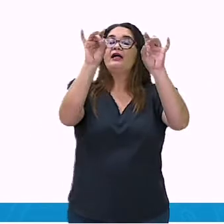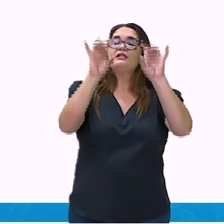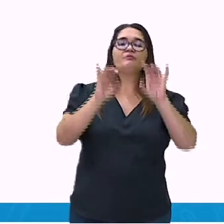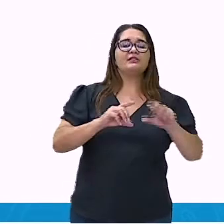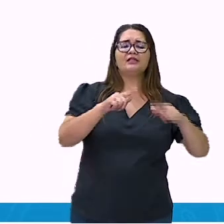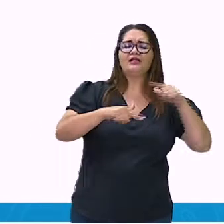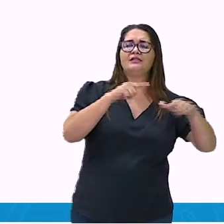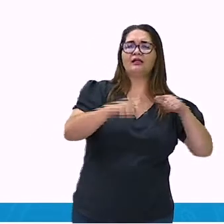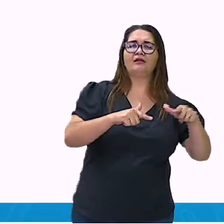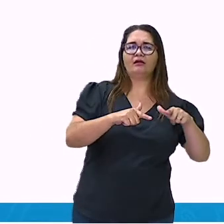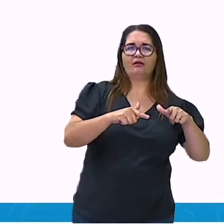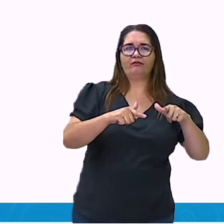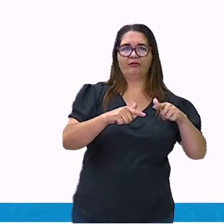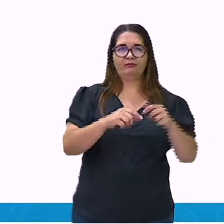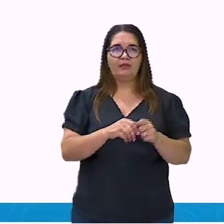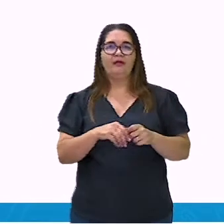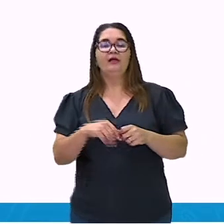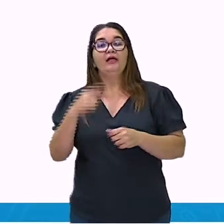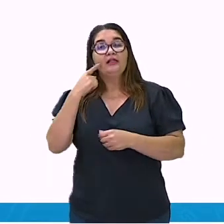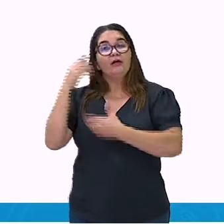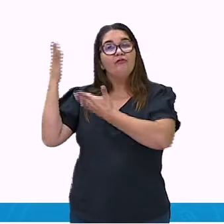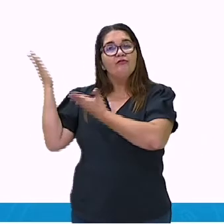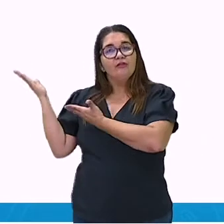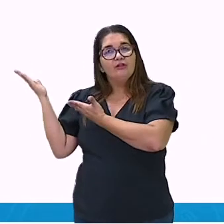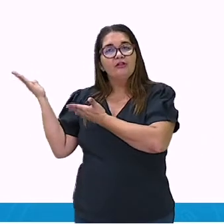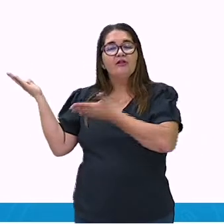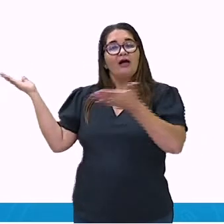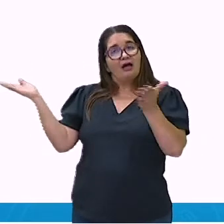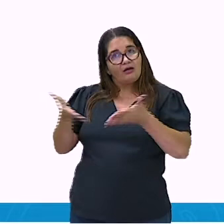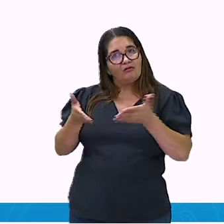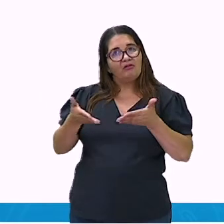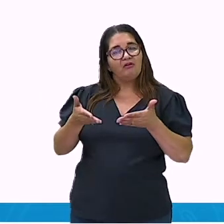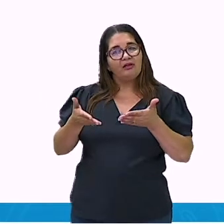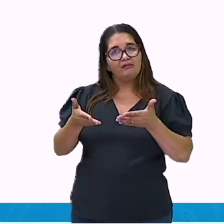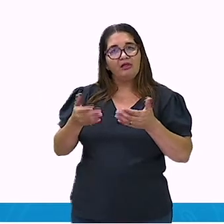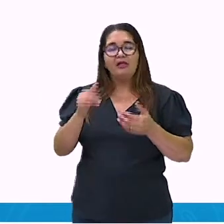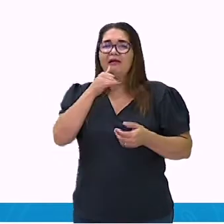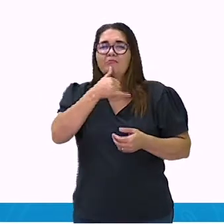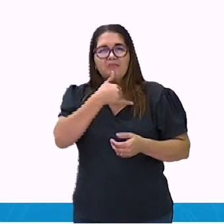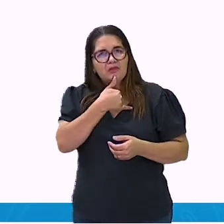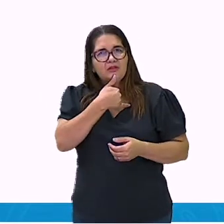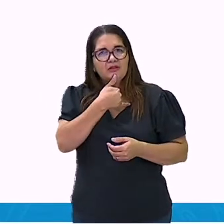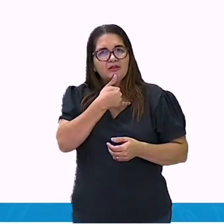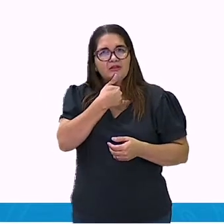especializada. E aqui, infelizmente, é uma imagem